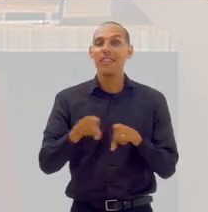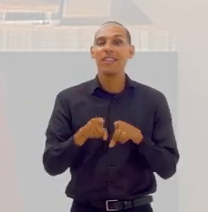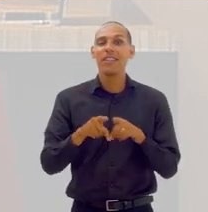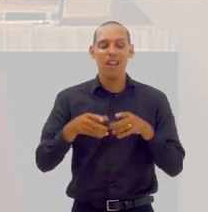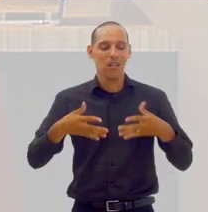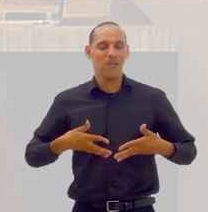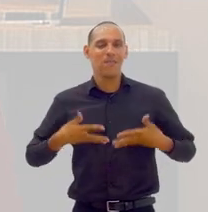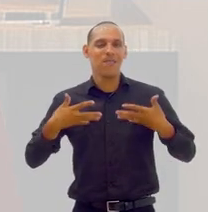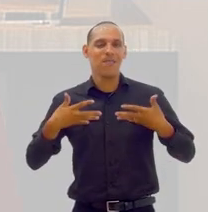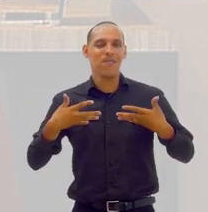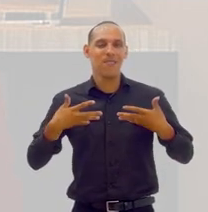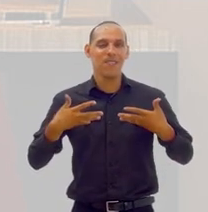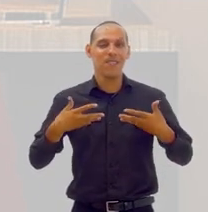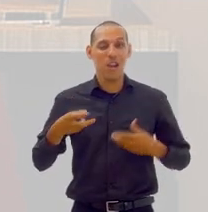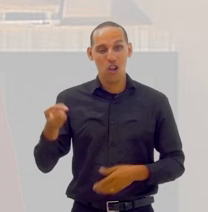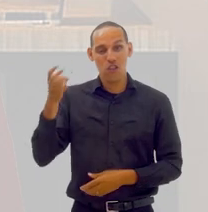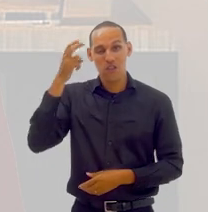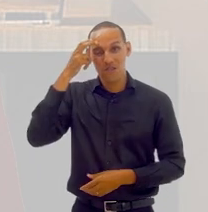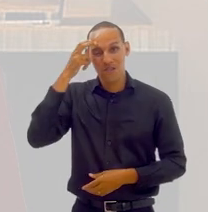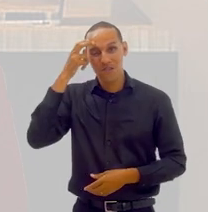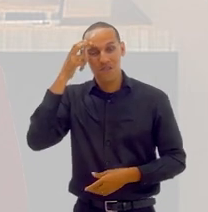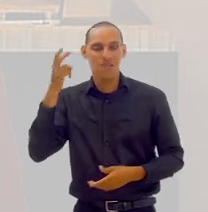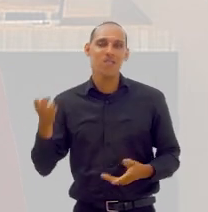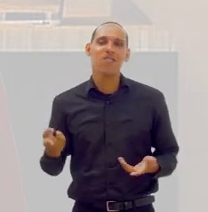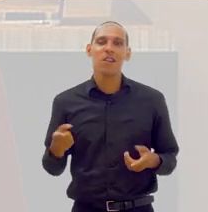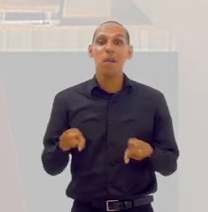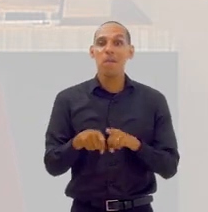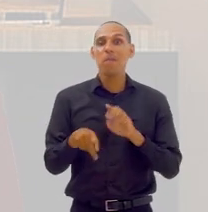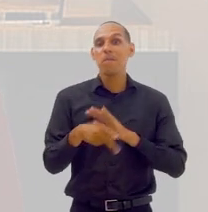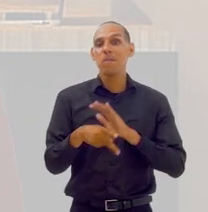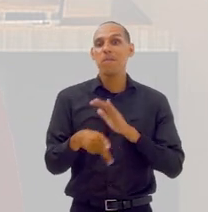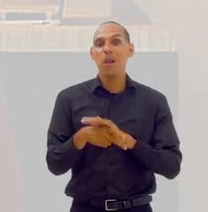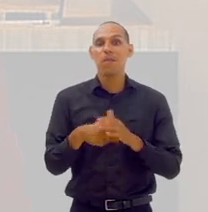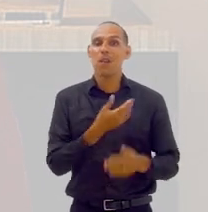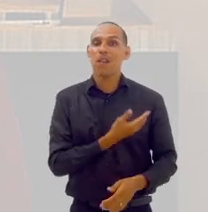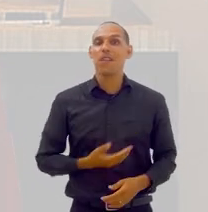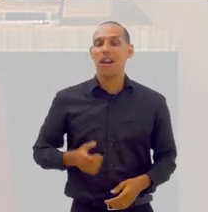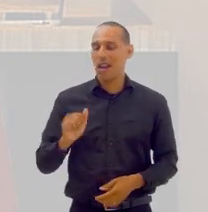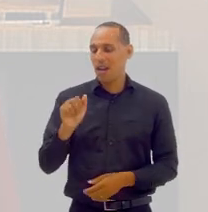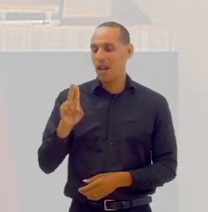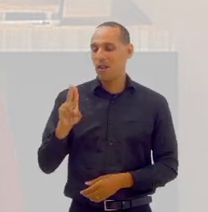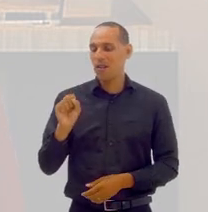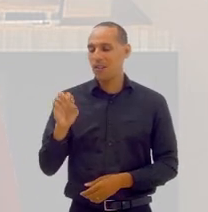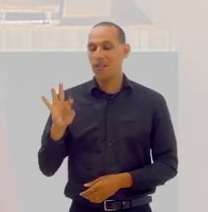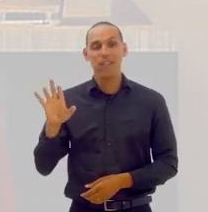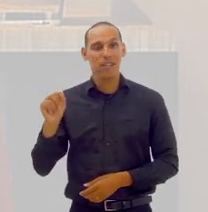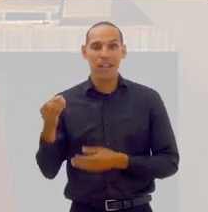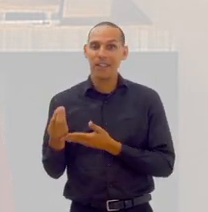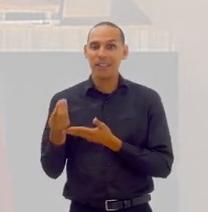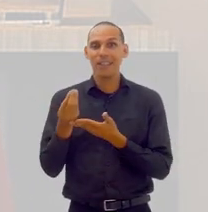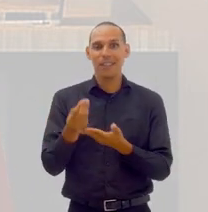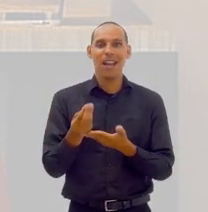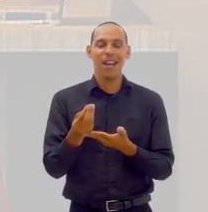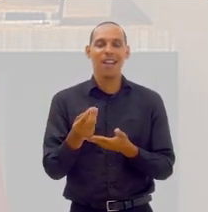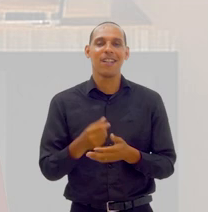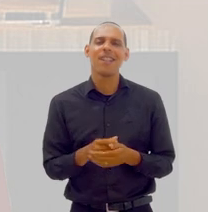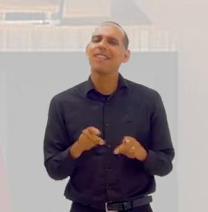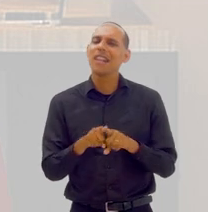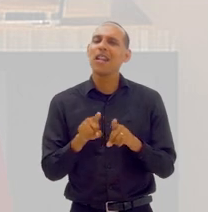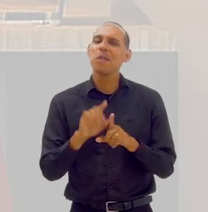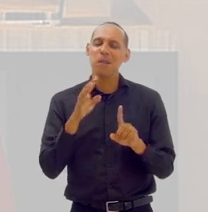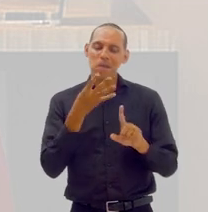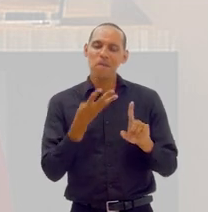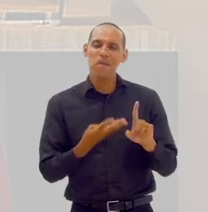comenda, Grande Mérito à Cultura do governo austríaco e, mais recentemente,